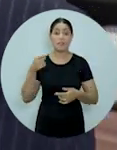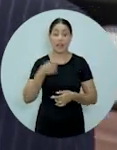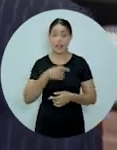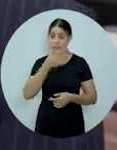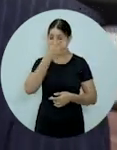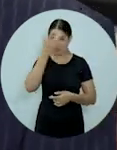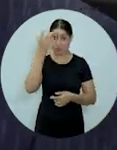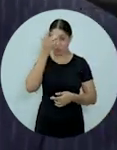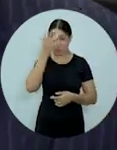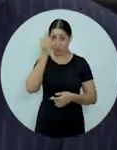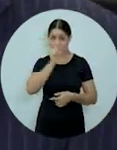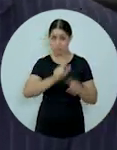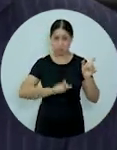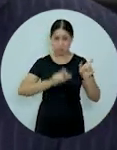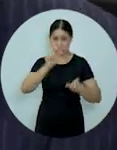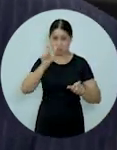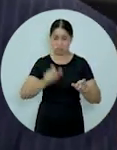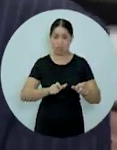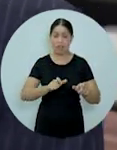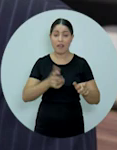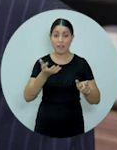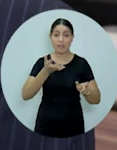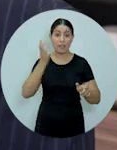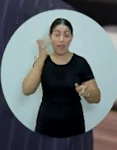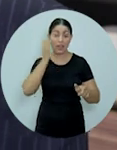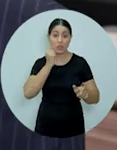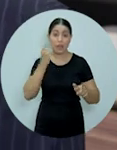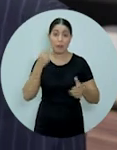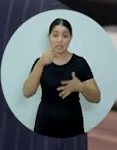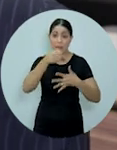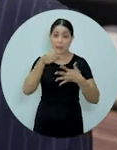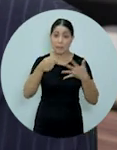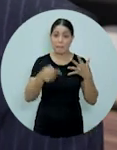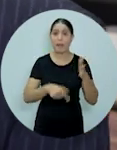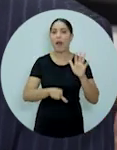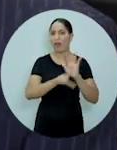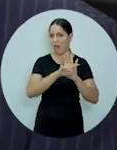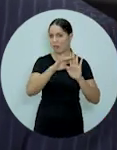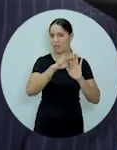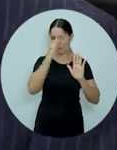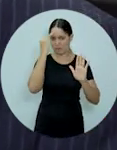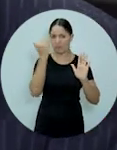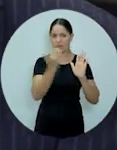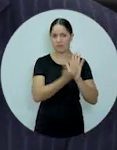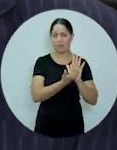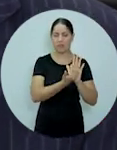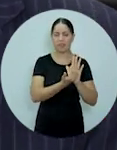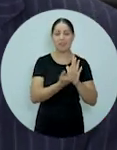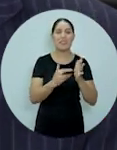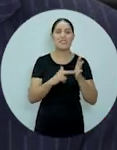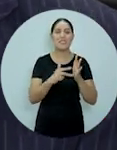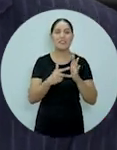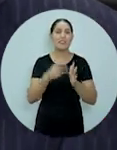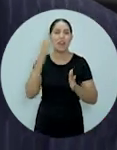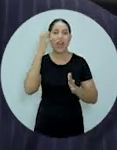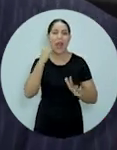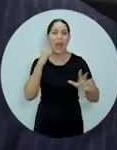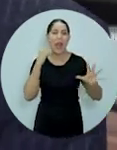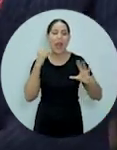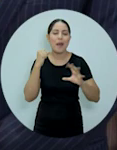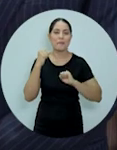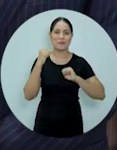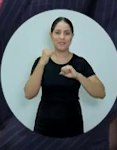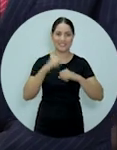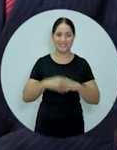essa pessoa, esse candidato ou candidata à adoção, reúna os requisitos previstos em lei. A adoção é, antes de tudo, um ato de